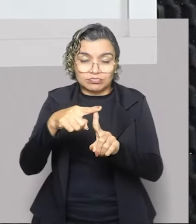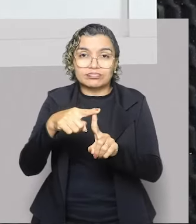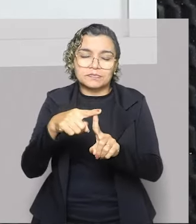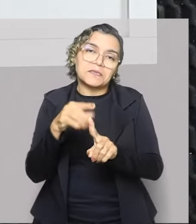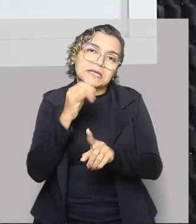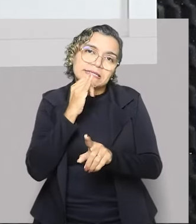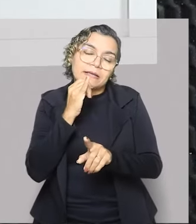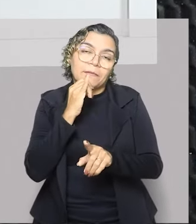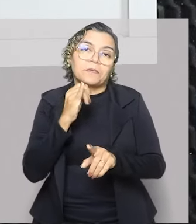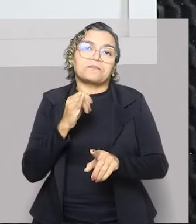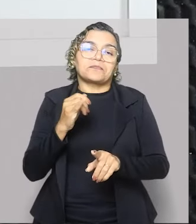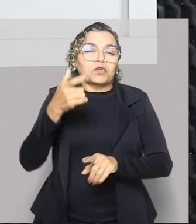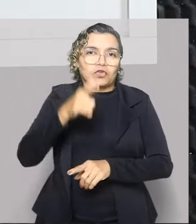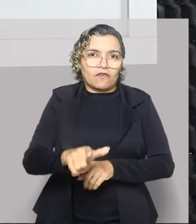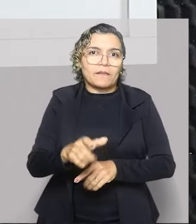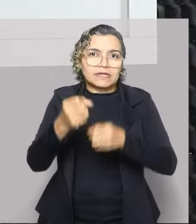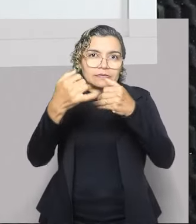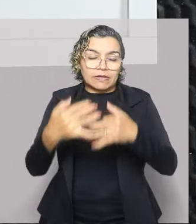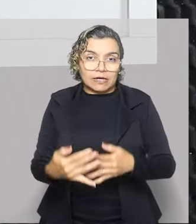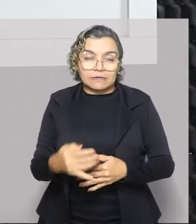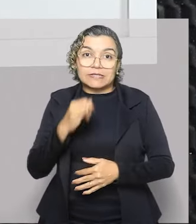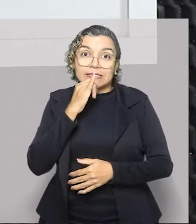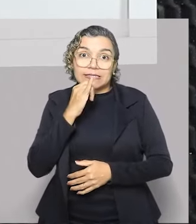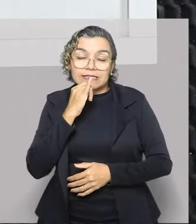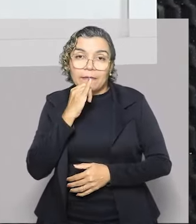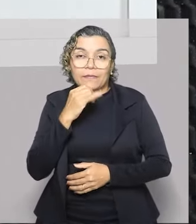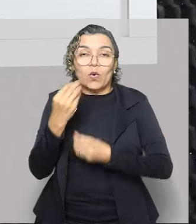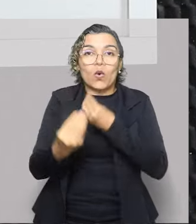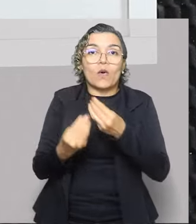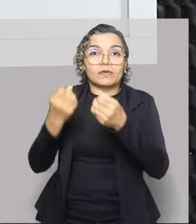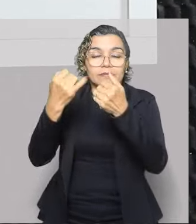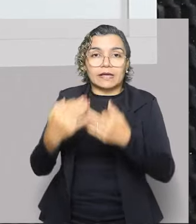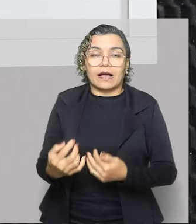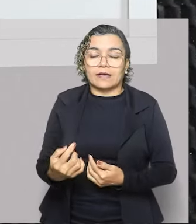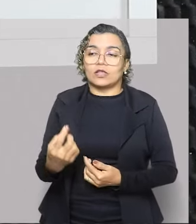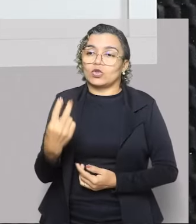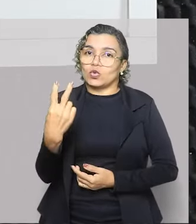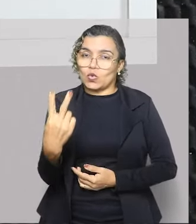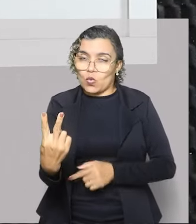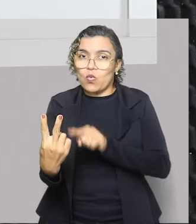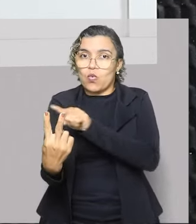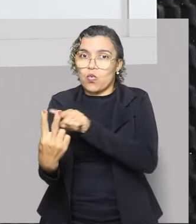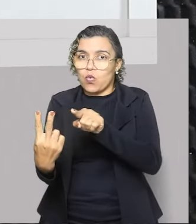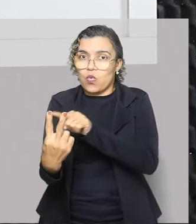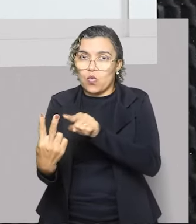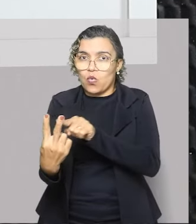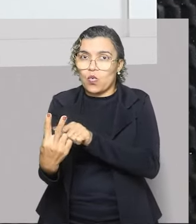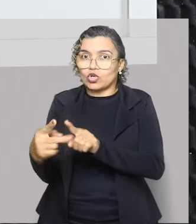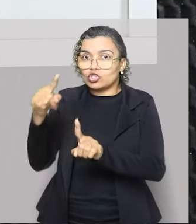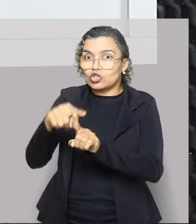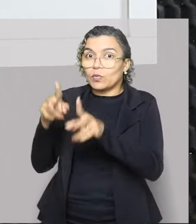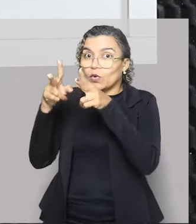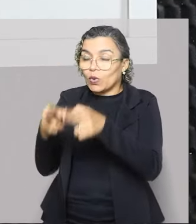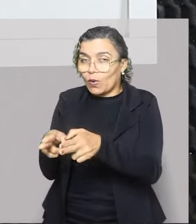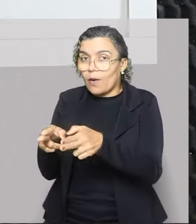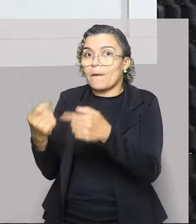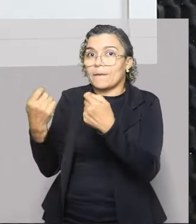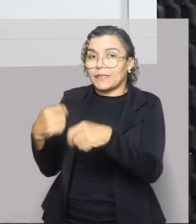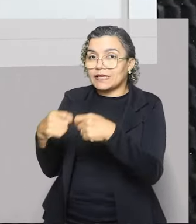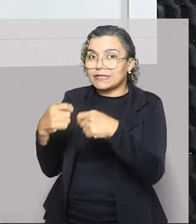certo então novamente para ser ter definido ali né dois indivíduos como indivíduos da mesma espécie eles